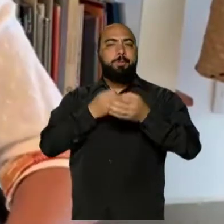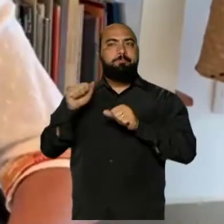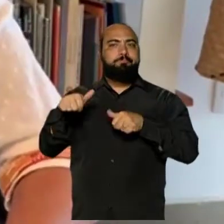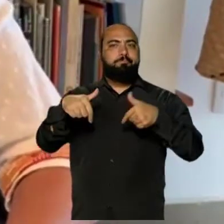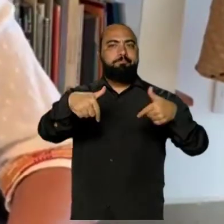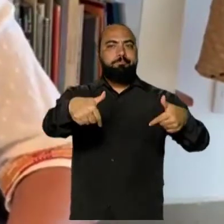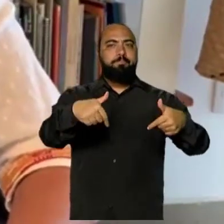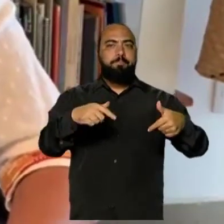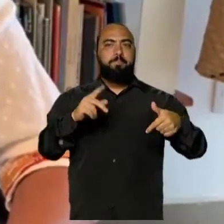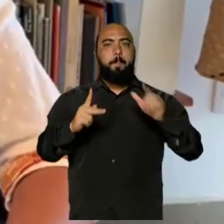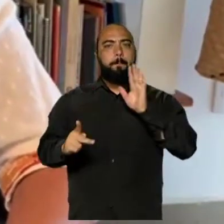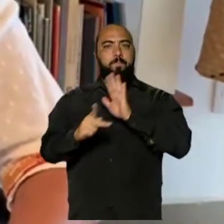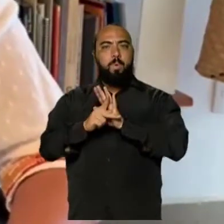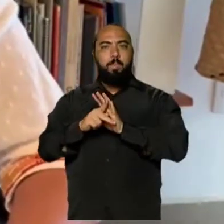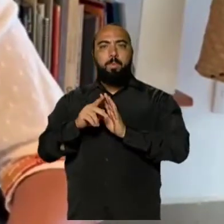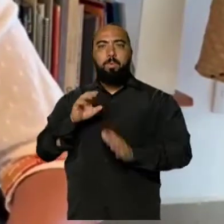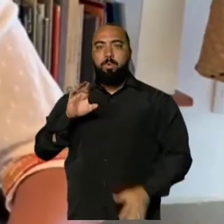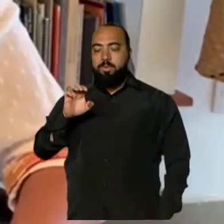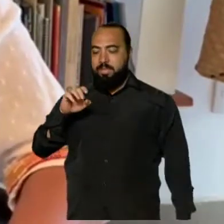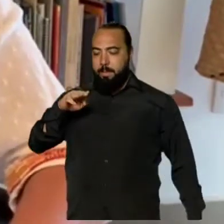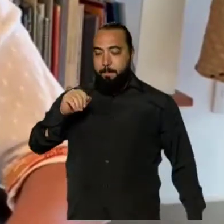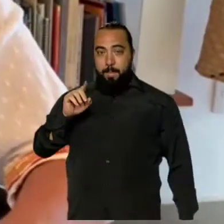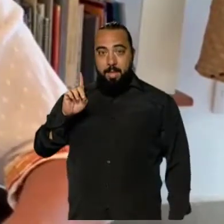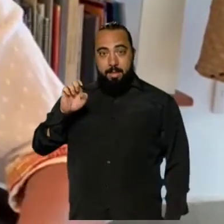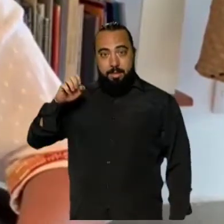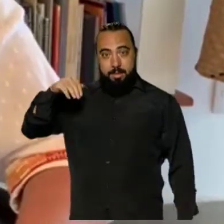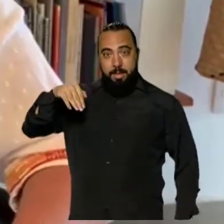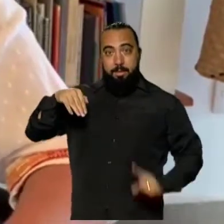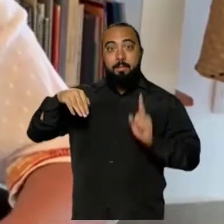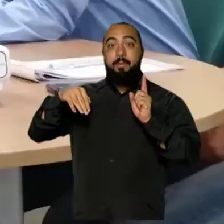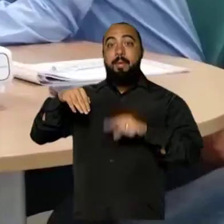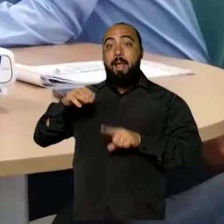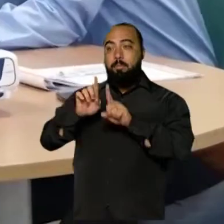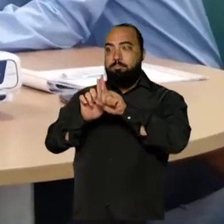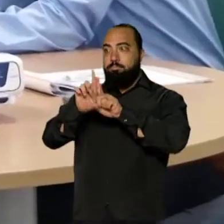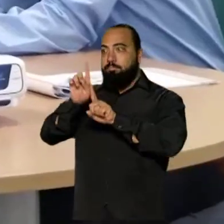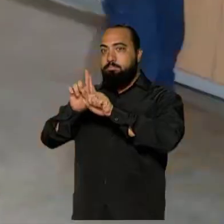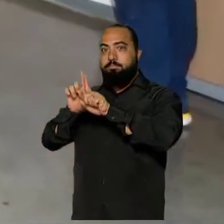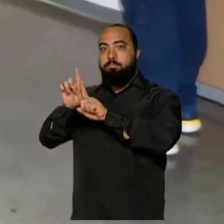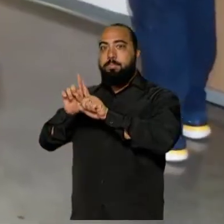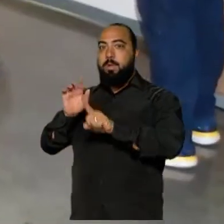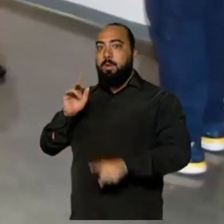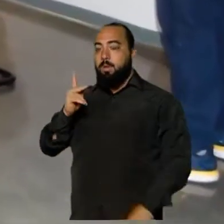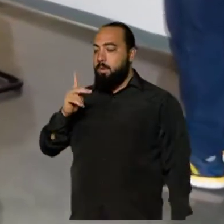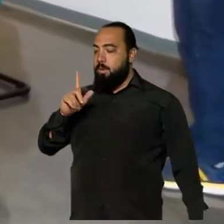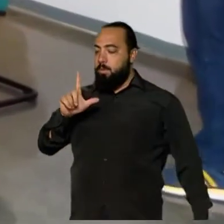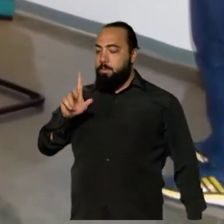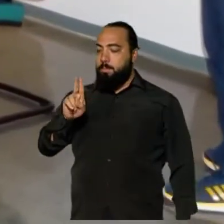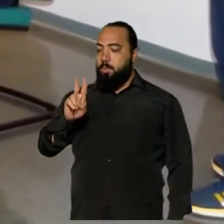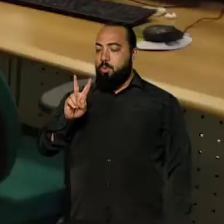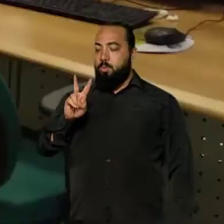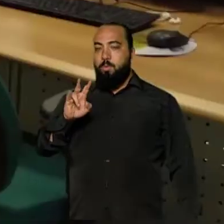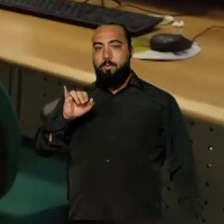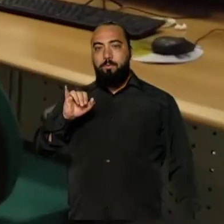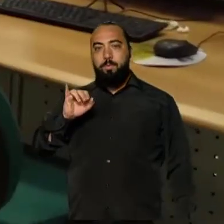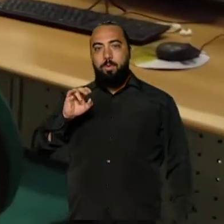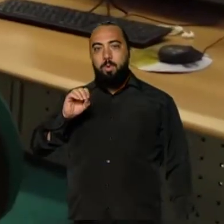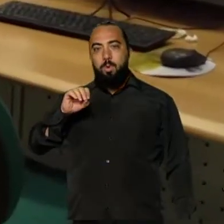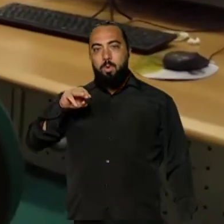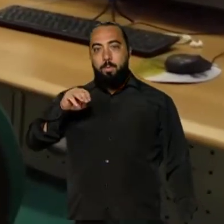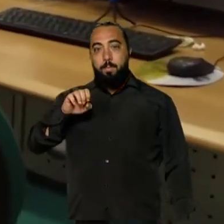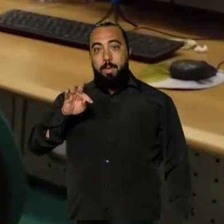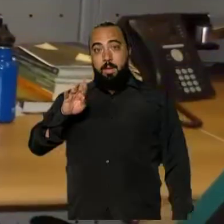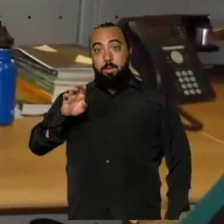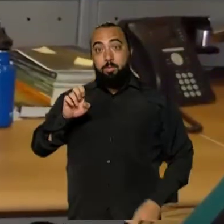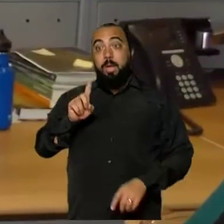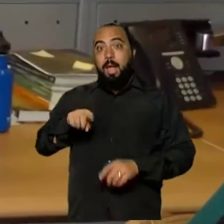do CEMADEM Educação, que é de pluviômetros e a construção de redes de monitoramento e